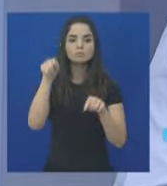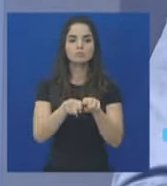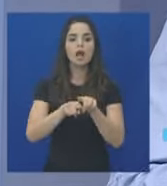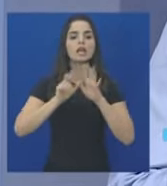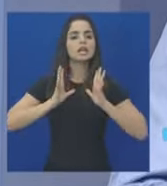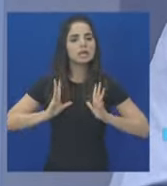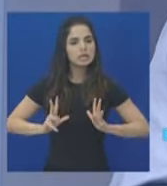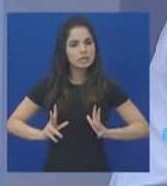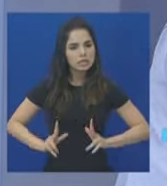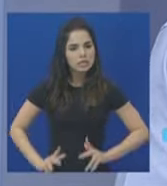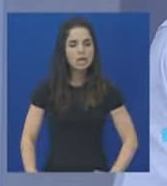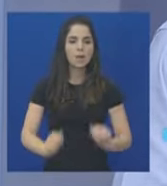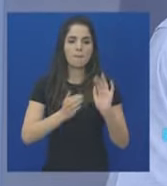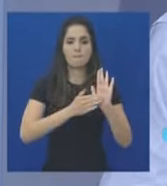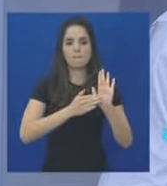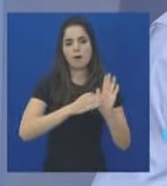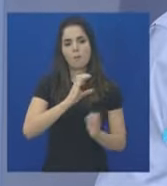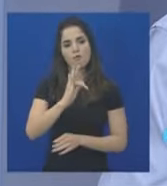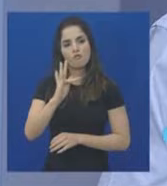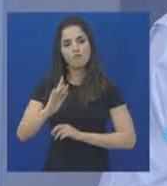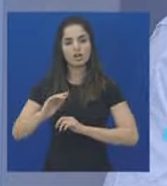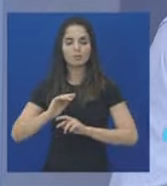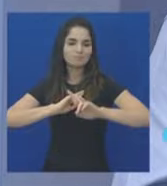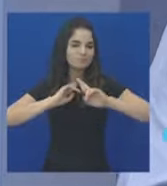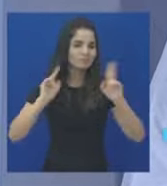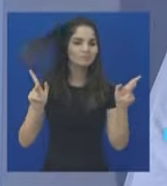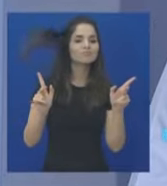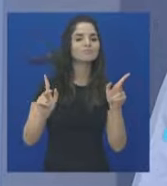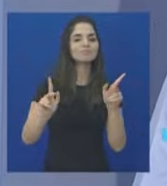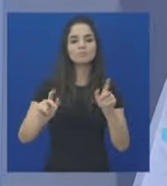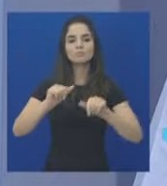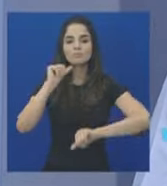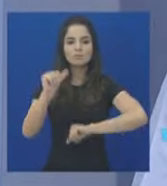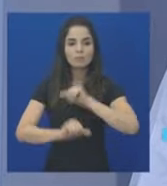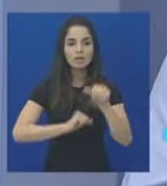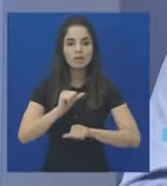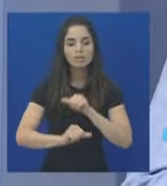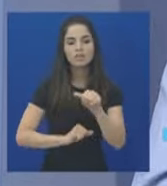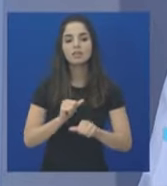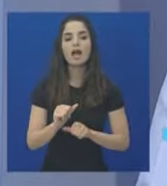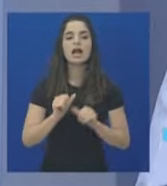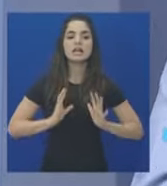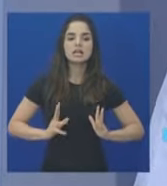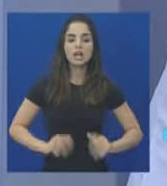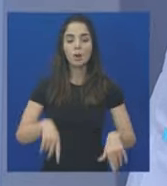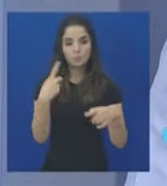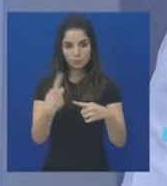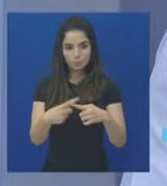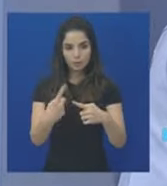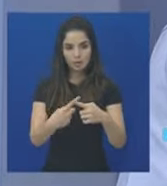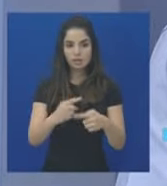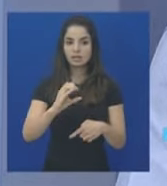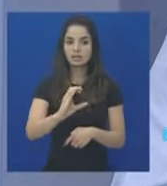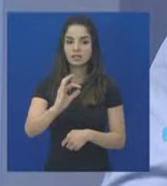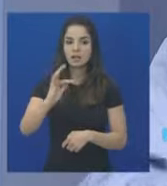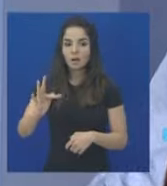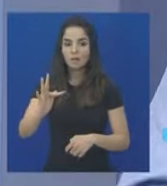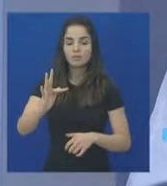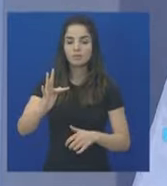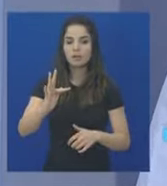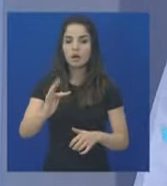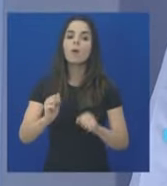limpar a ficha da cidade, vou tornar Cabo Frio uma cidade ficha limpa. Porque Cabo Frio sendo uma cidade ficha limpa,